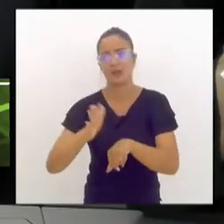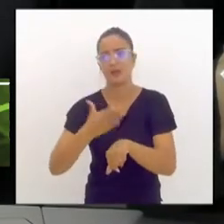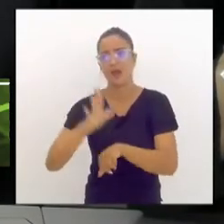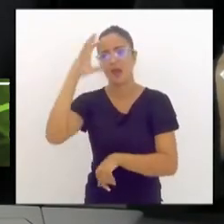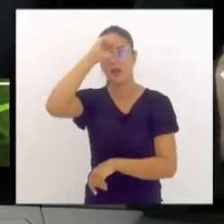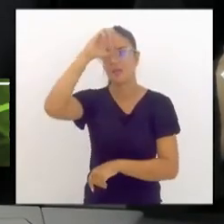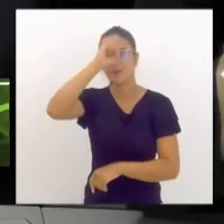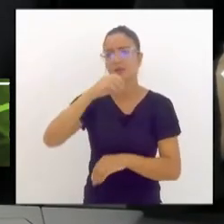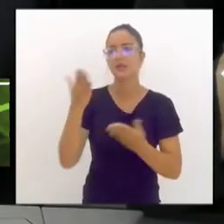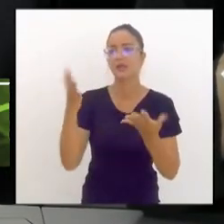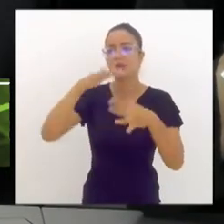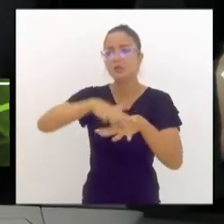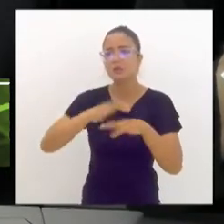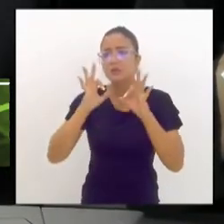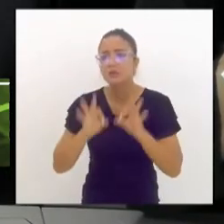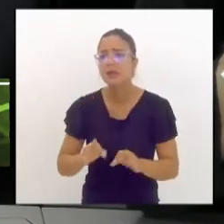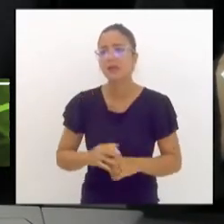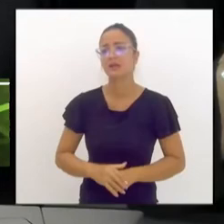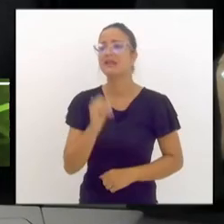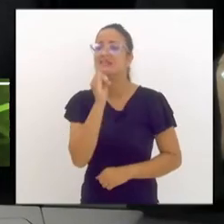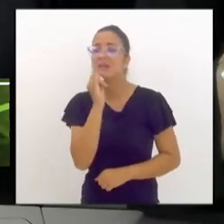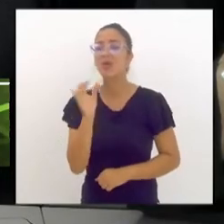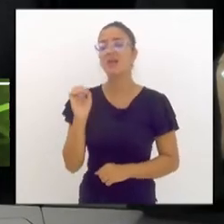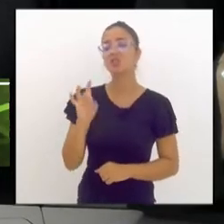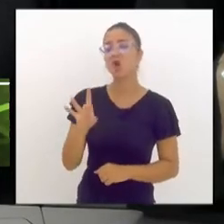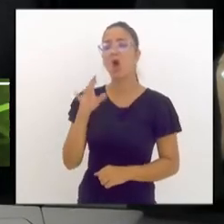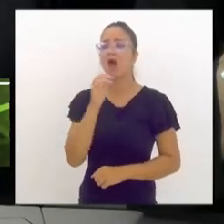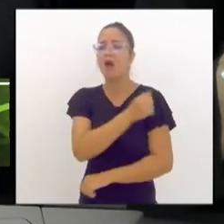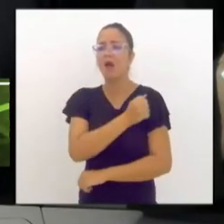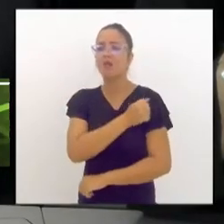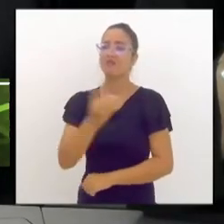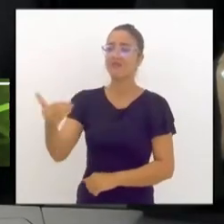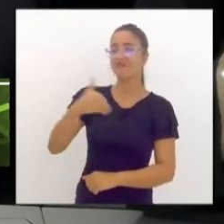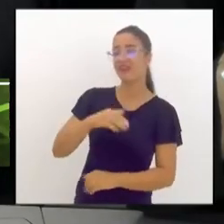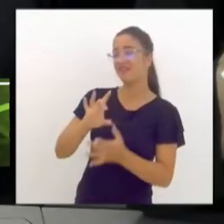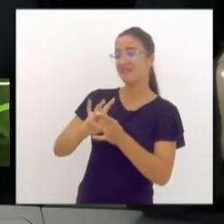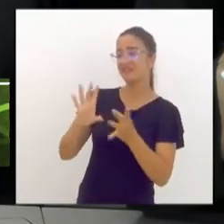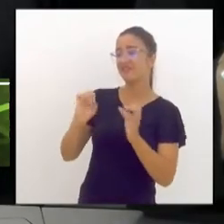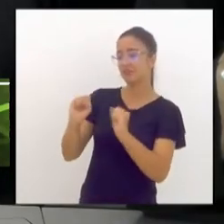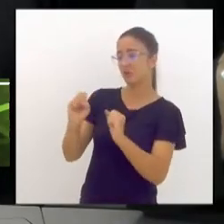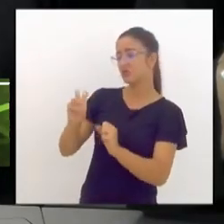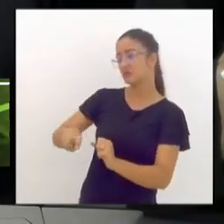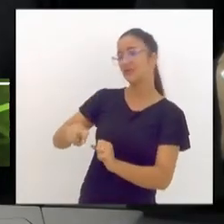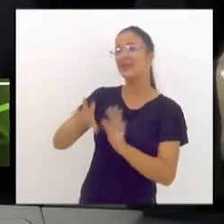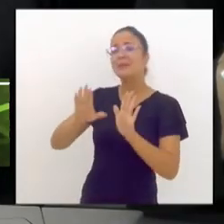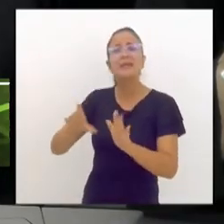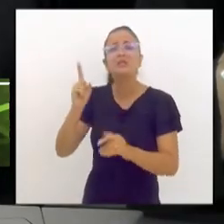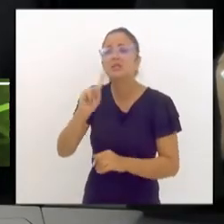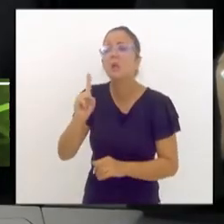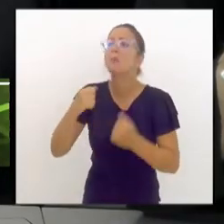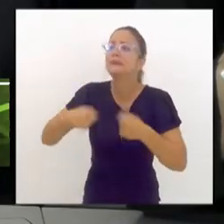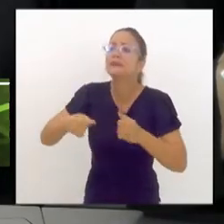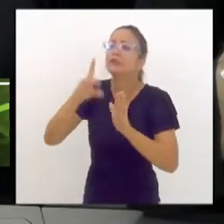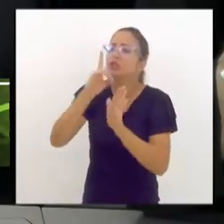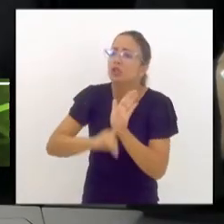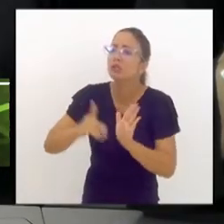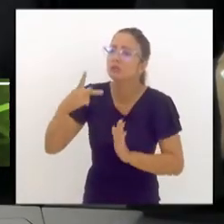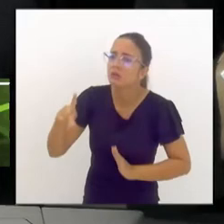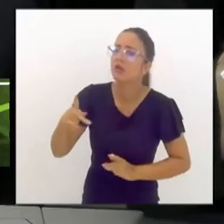não ser uma inclusão só física do aluno estar ali ocupando aquela sala de aula, mas para que ele, de fato, tenha o seu direito